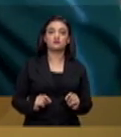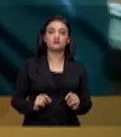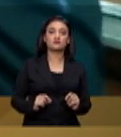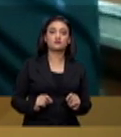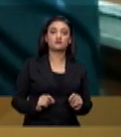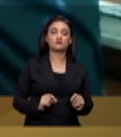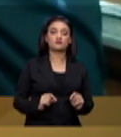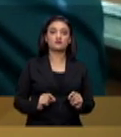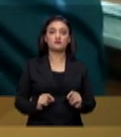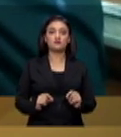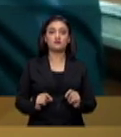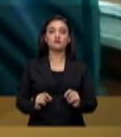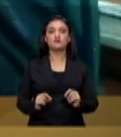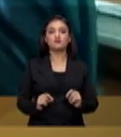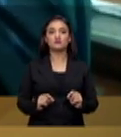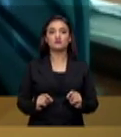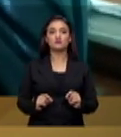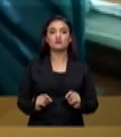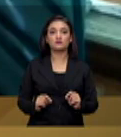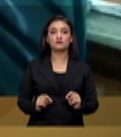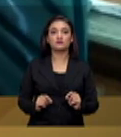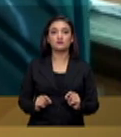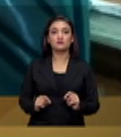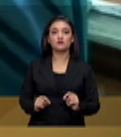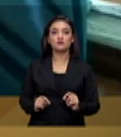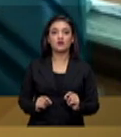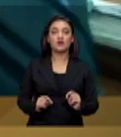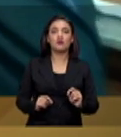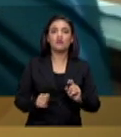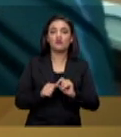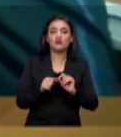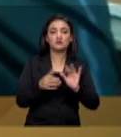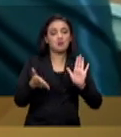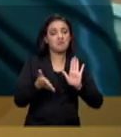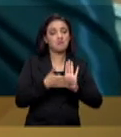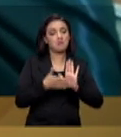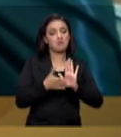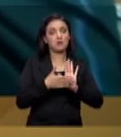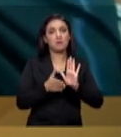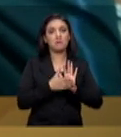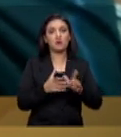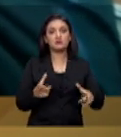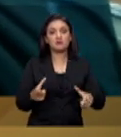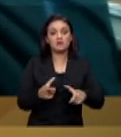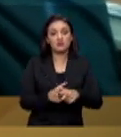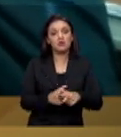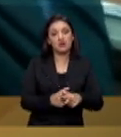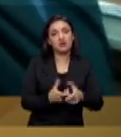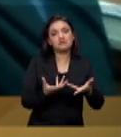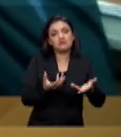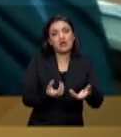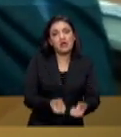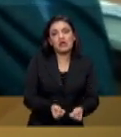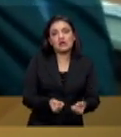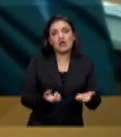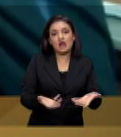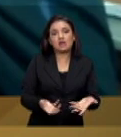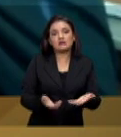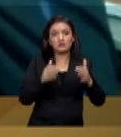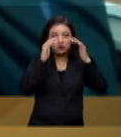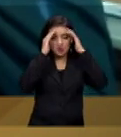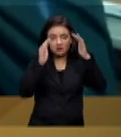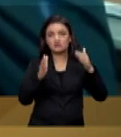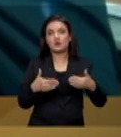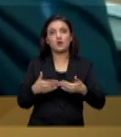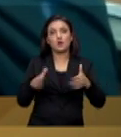assim, uma proposta da minoria para a constituição da Comissão Parlamentar